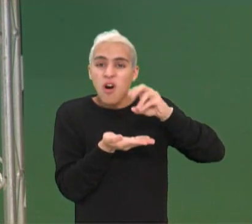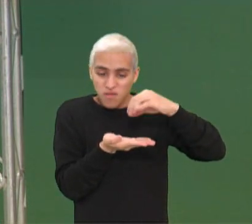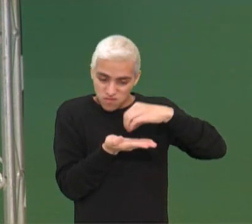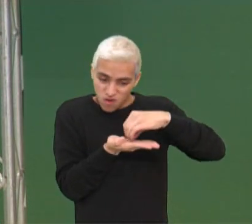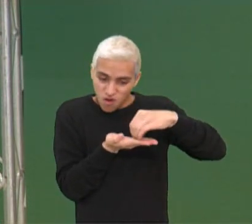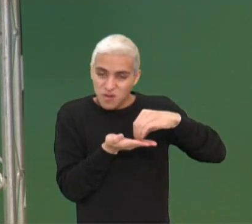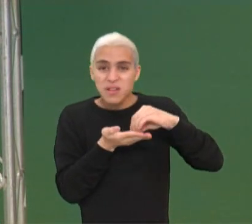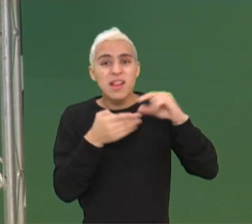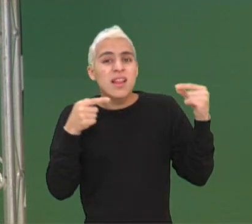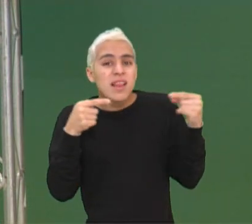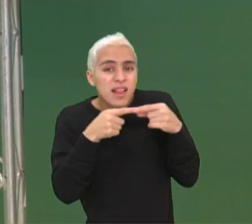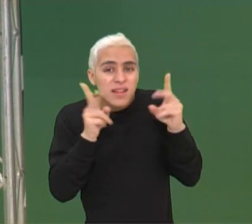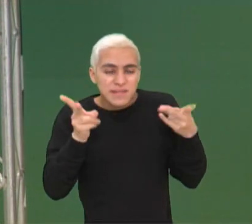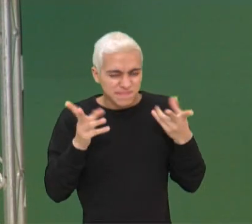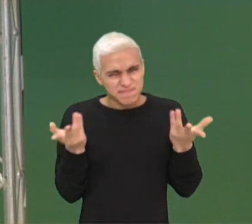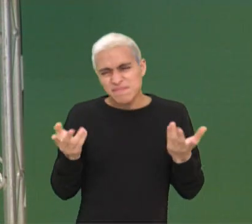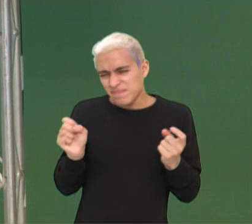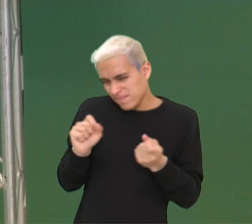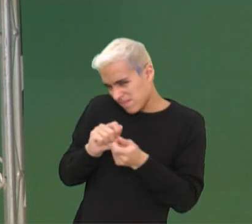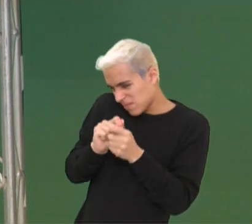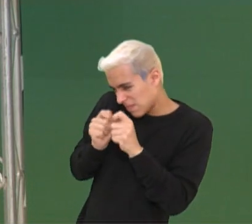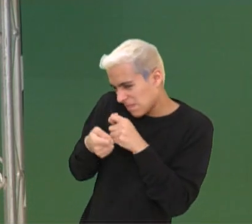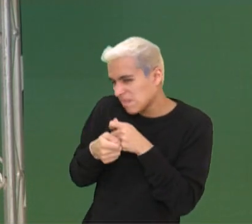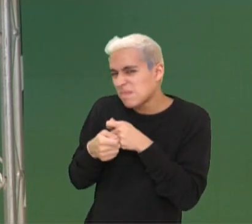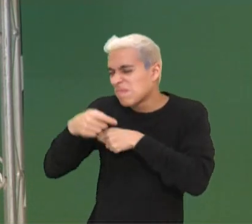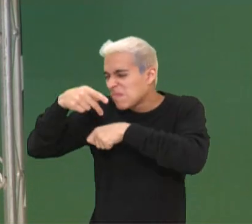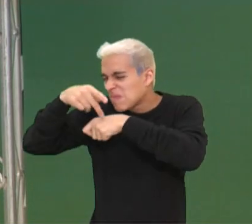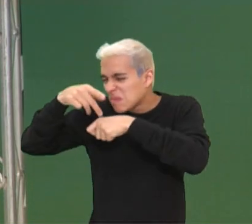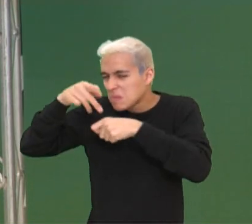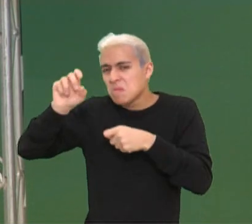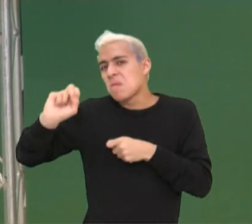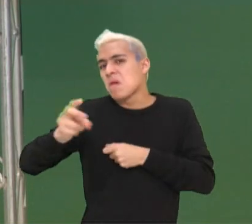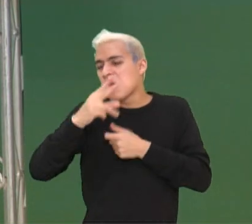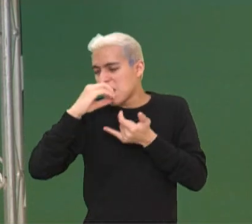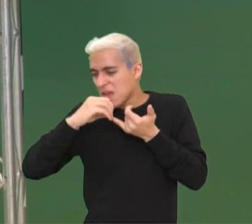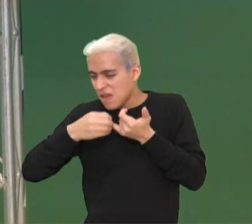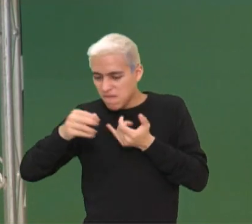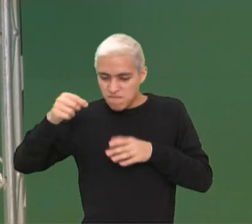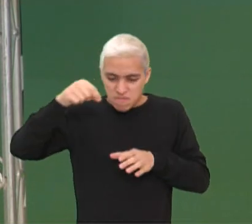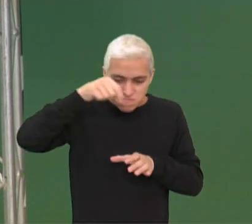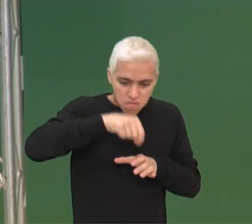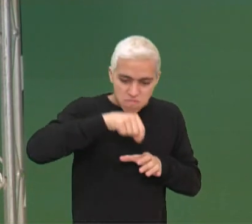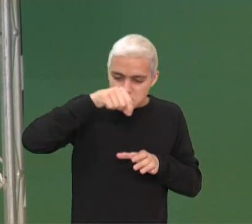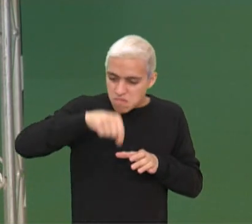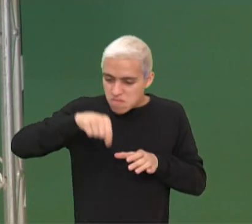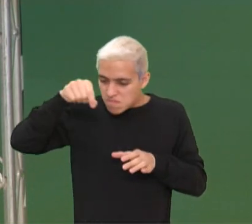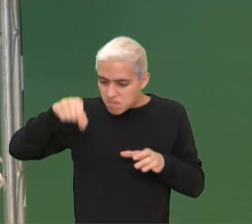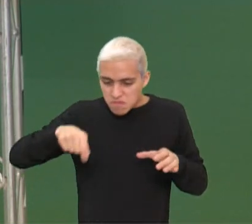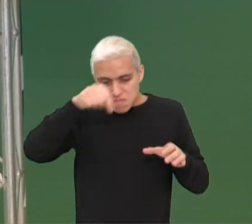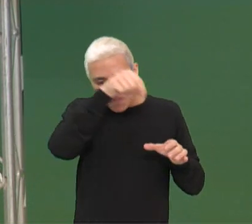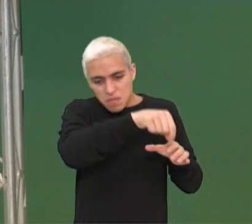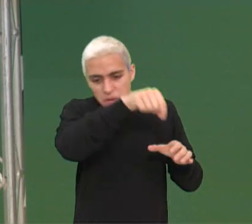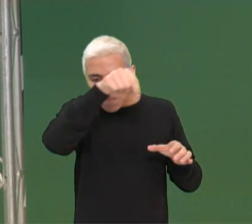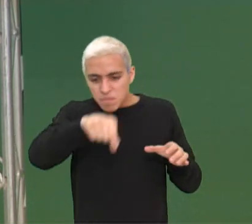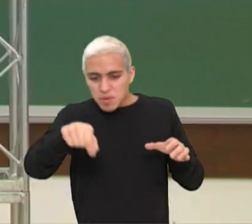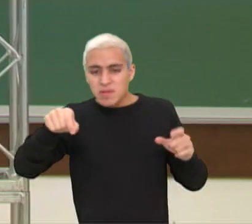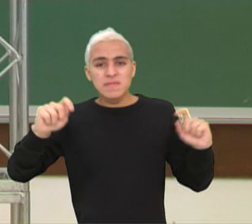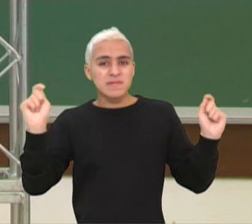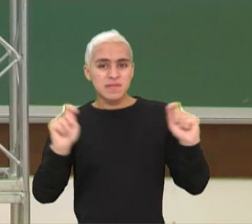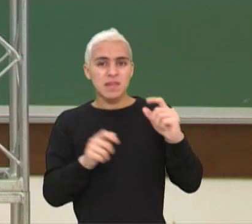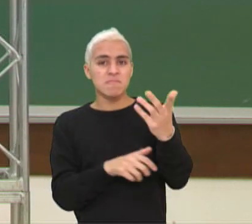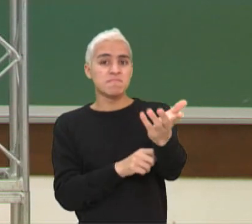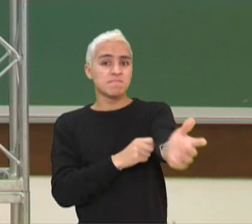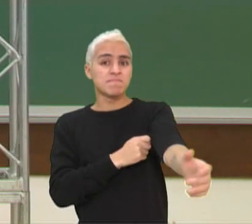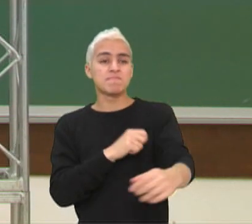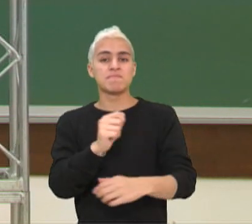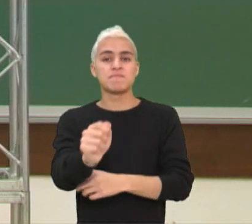você pode pegar pedrinhas ou semente de feijão ali, os feijãozinhos, e praticar esse jogo. Então assim, se você tem